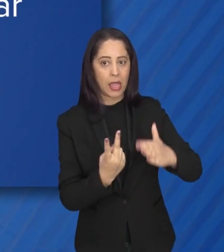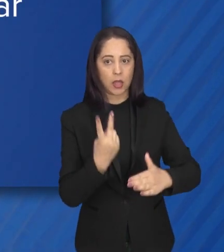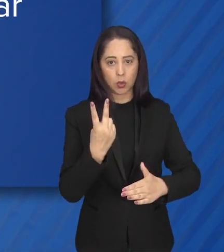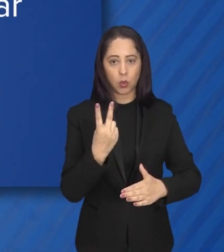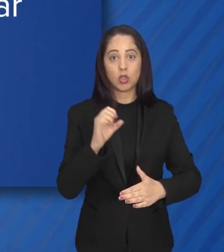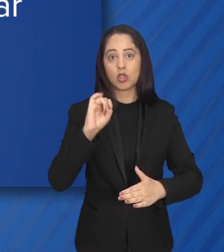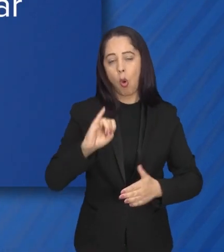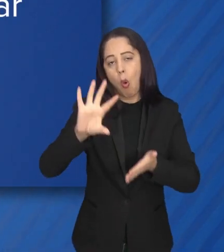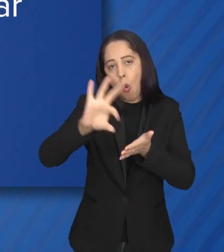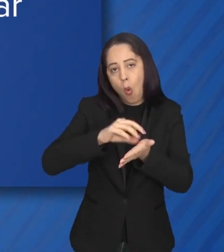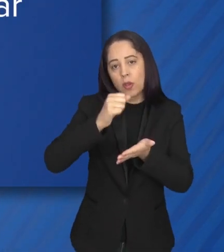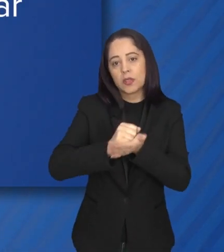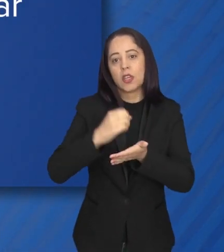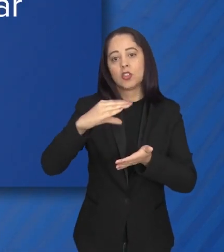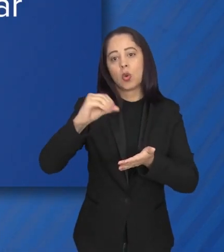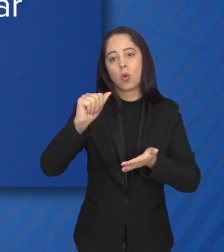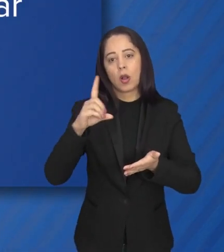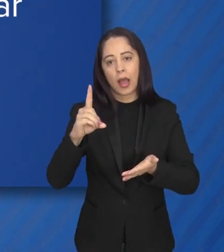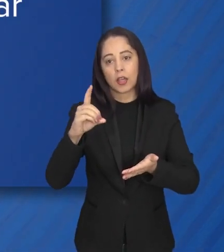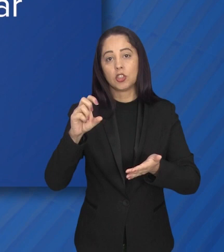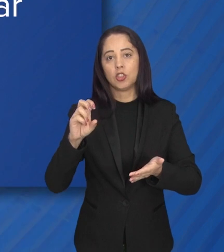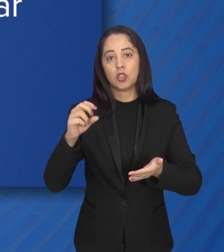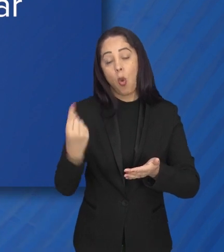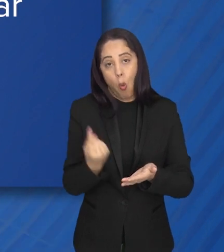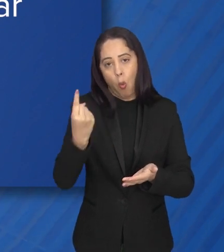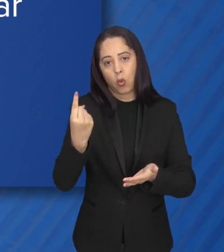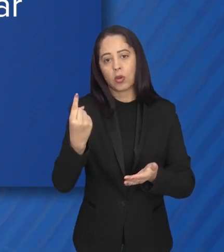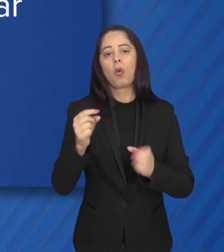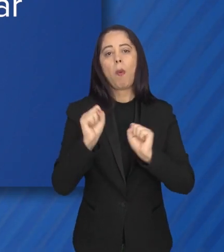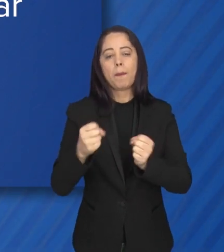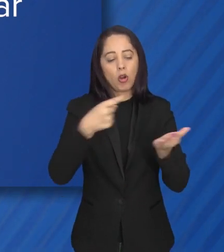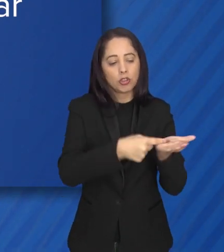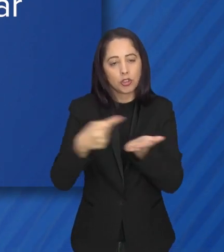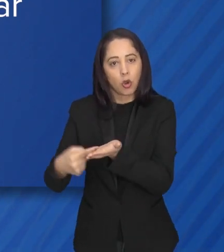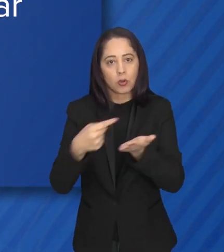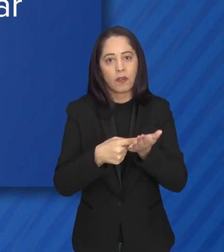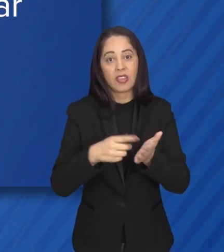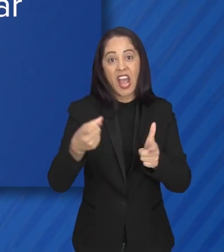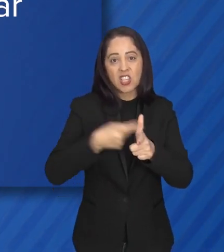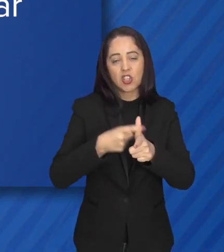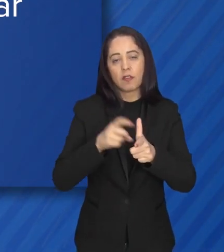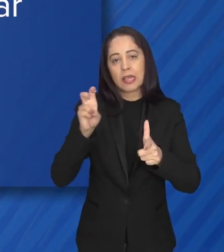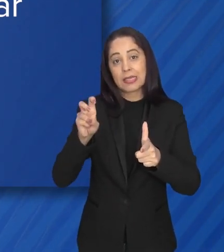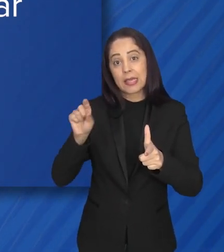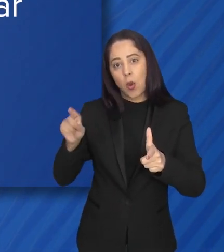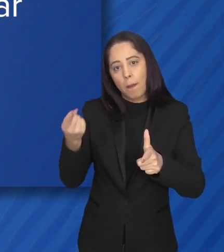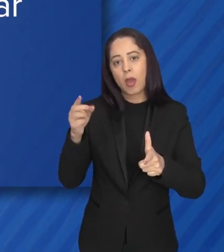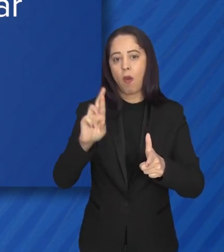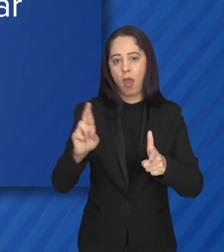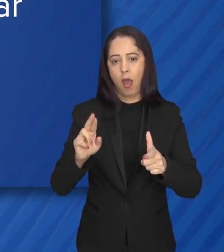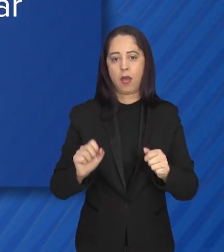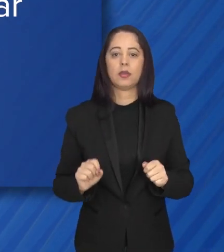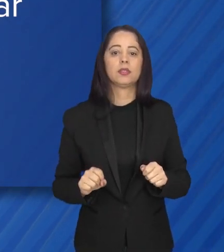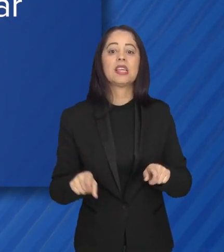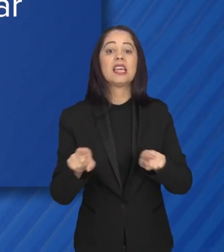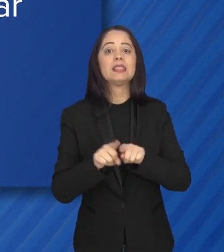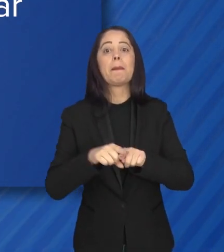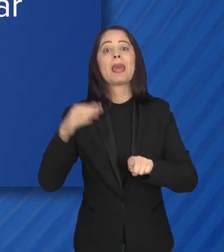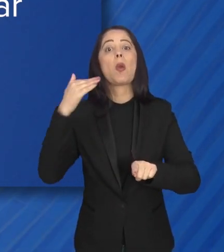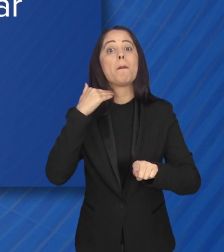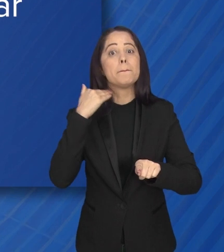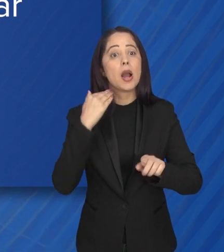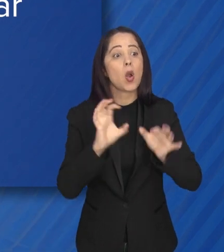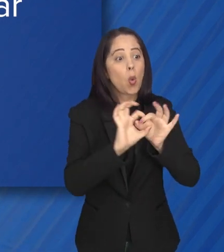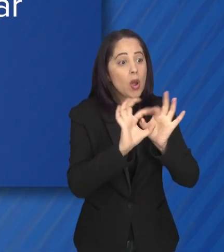salários mínimos ou está inscrito no CadÚnico pode renegociar dívidas de até R$5 mil. A medida também